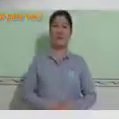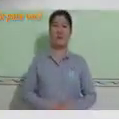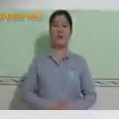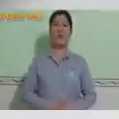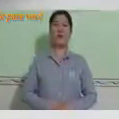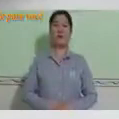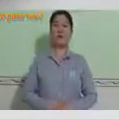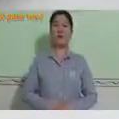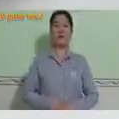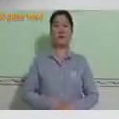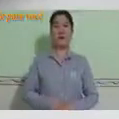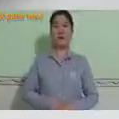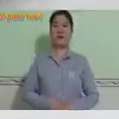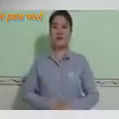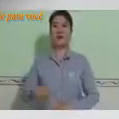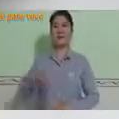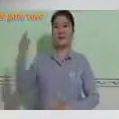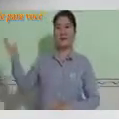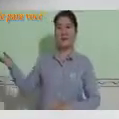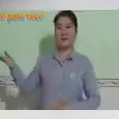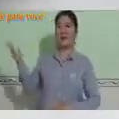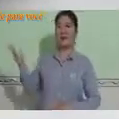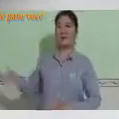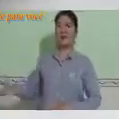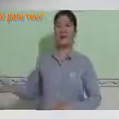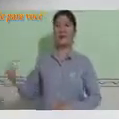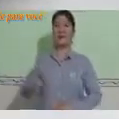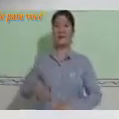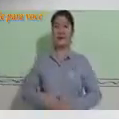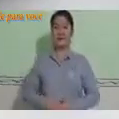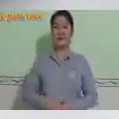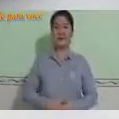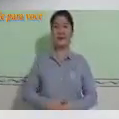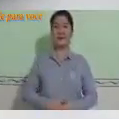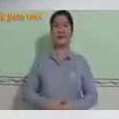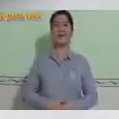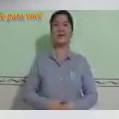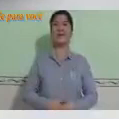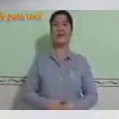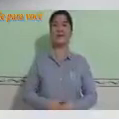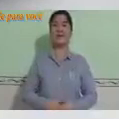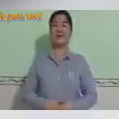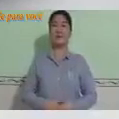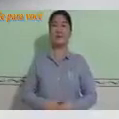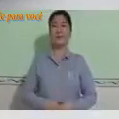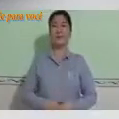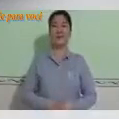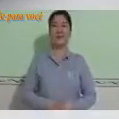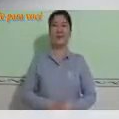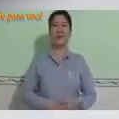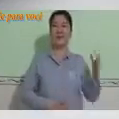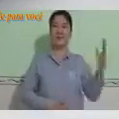de sensibilidade e resistência aos antibióticos, vírgula, sendo essa informação importante para o médico a indicar